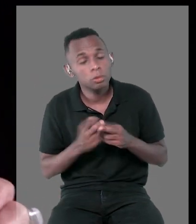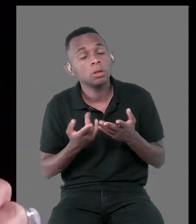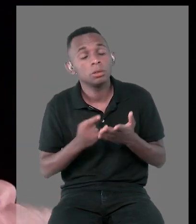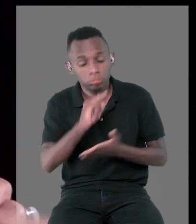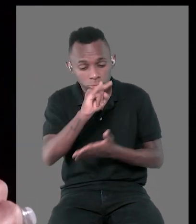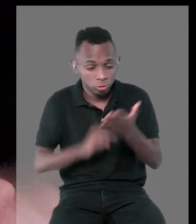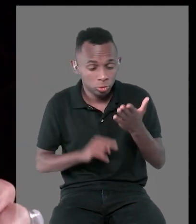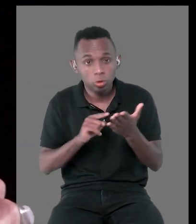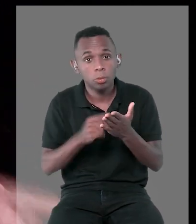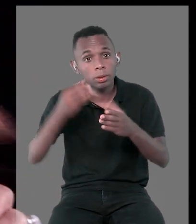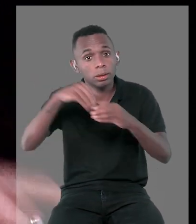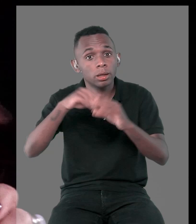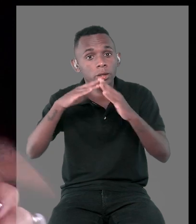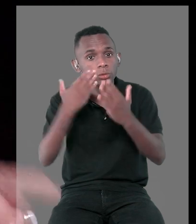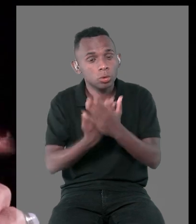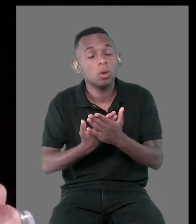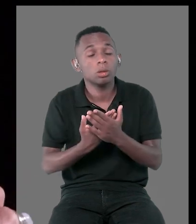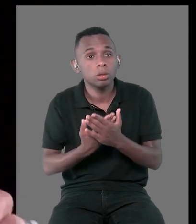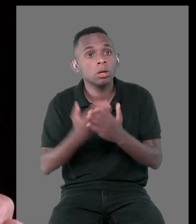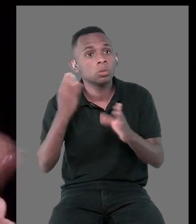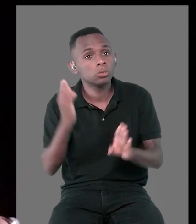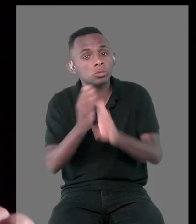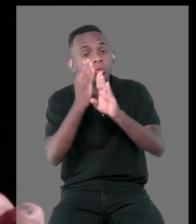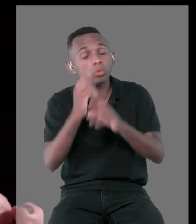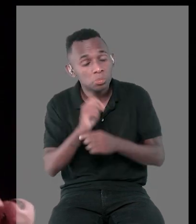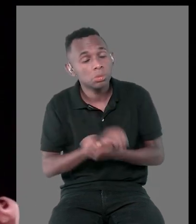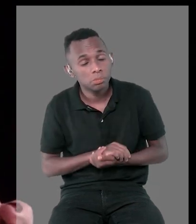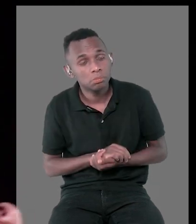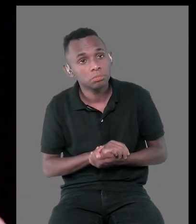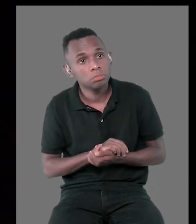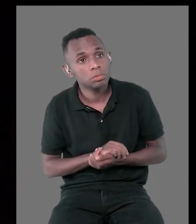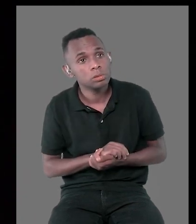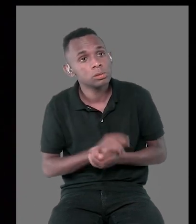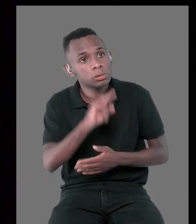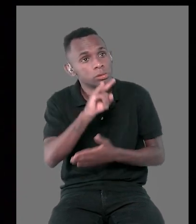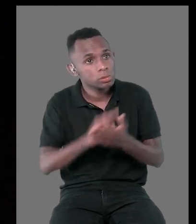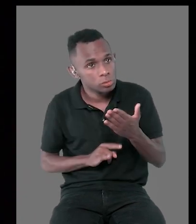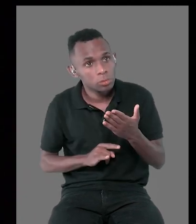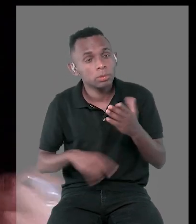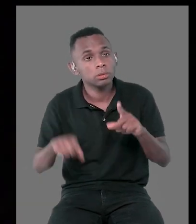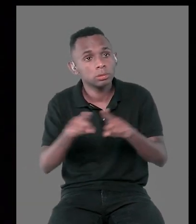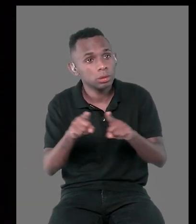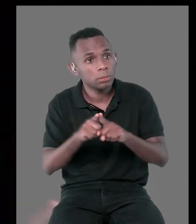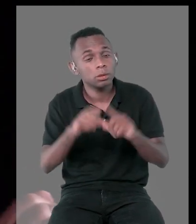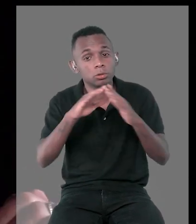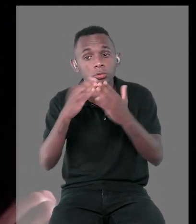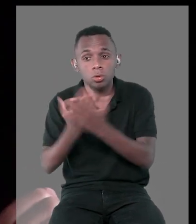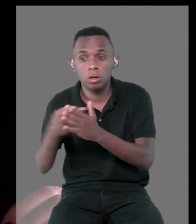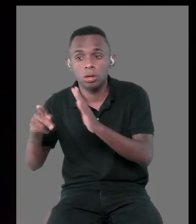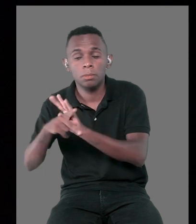da documentação que estava no Colégio Moisés Vaz que eu descobri, né, a documentação também do